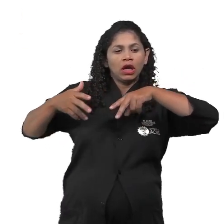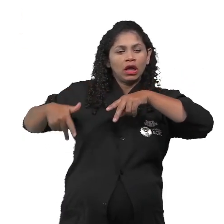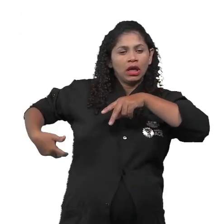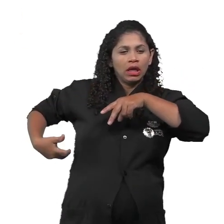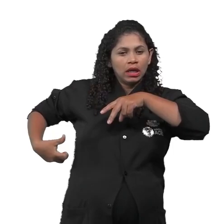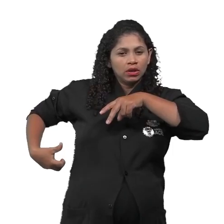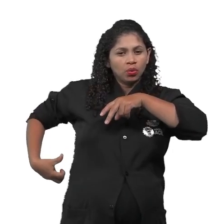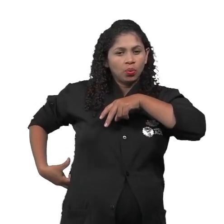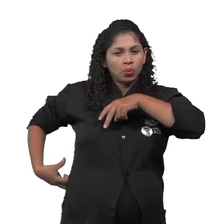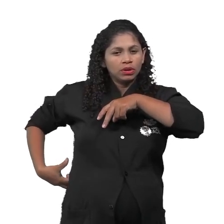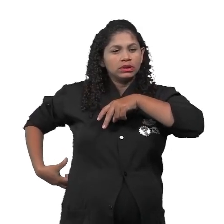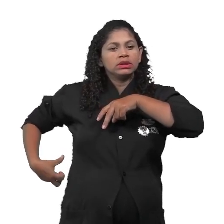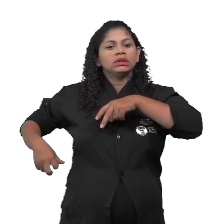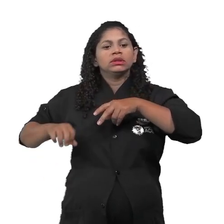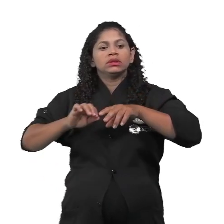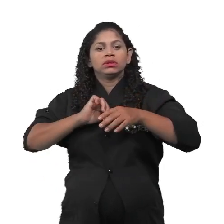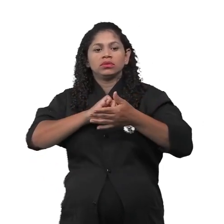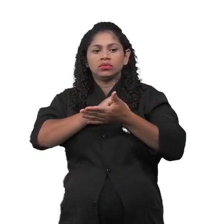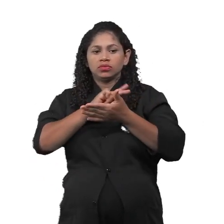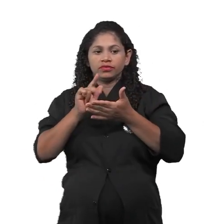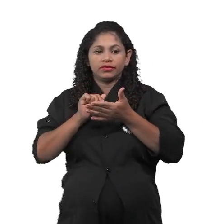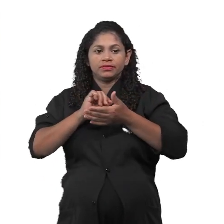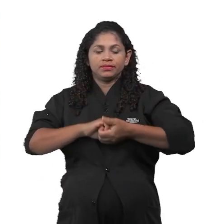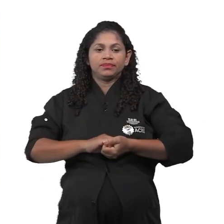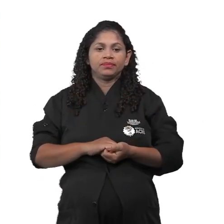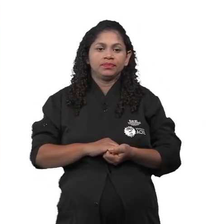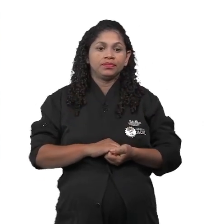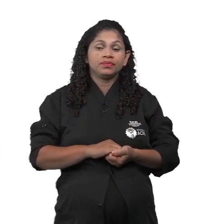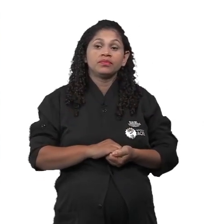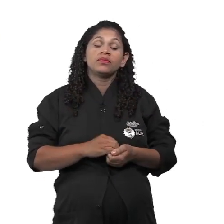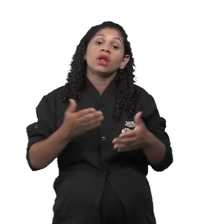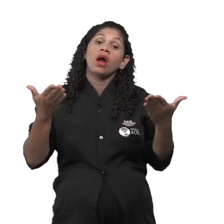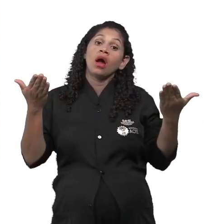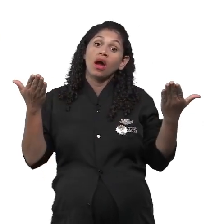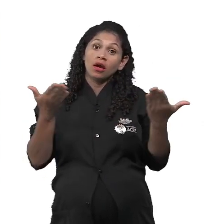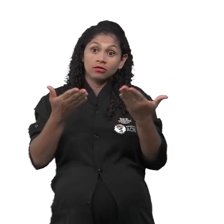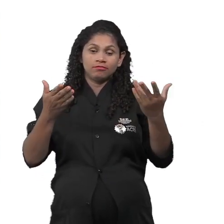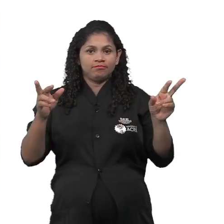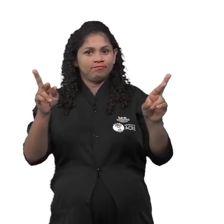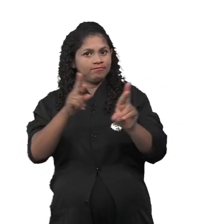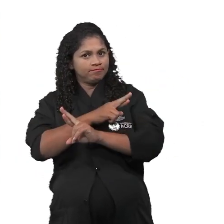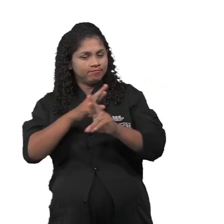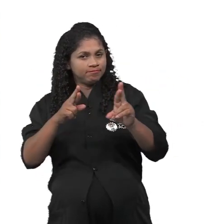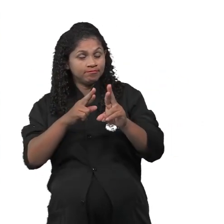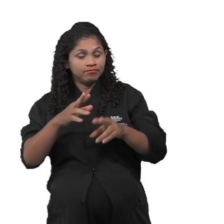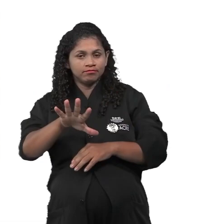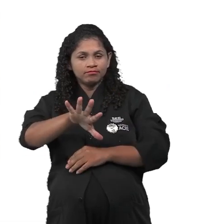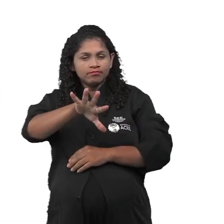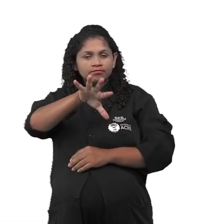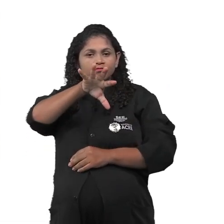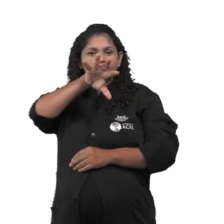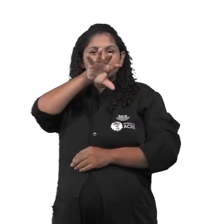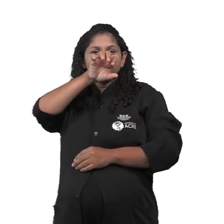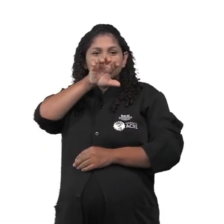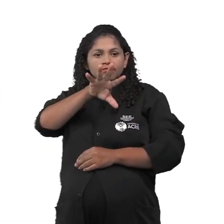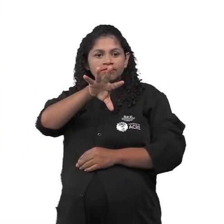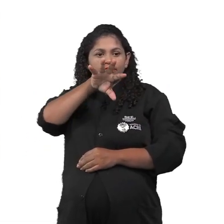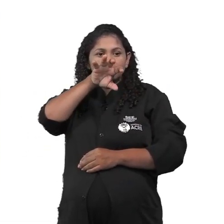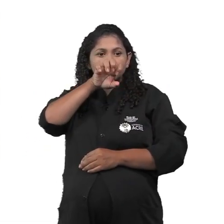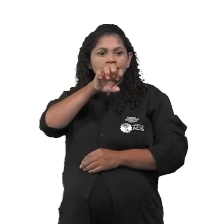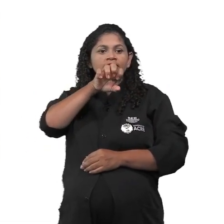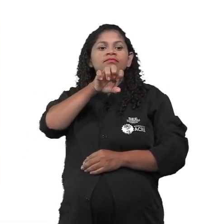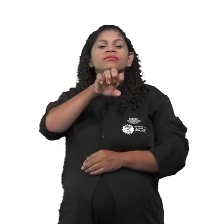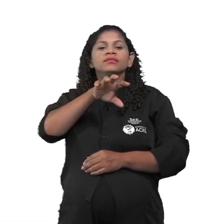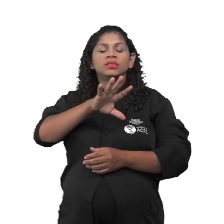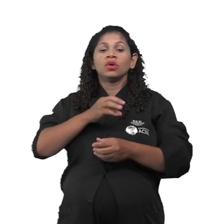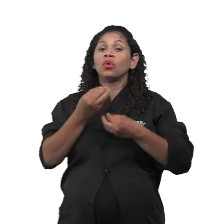a injeção subcutânea. E agora, em relação à respiração, né, os medicamentos que são aplicados de